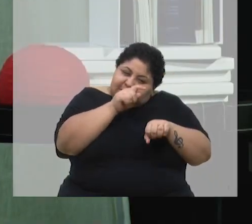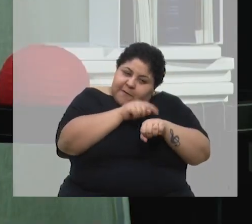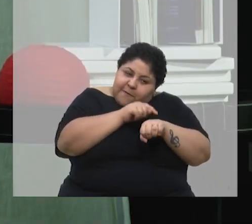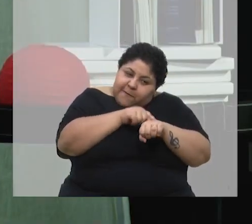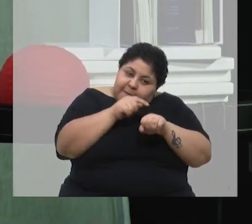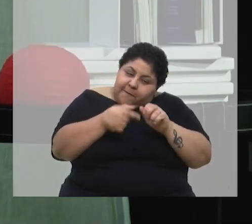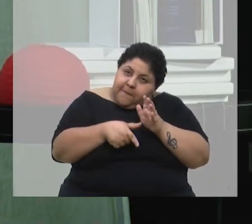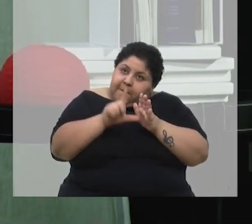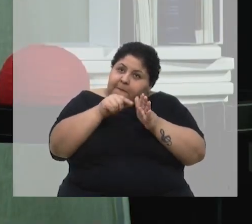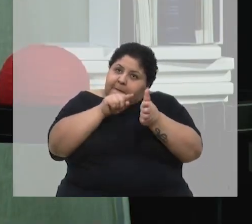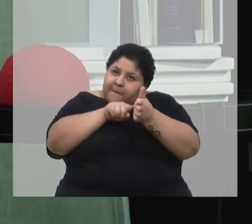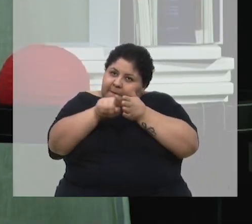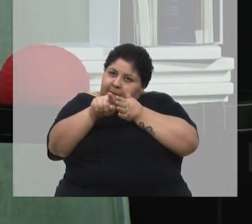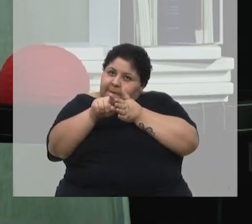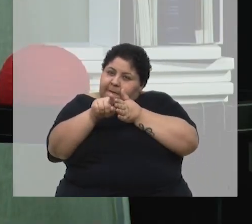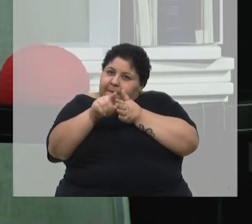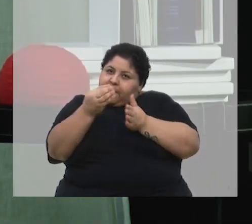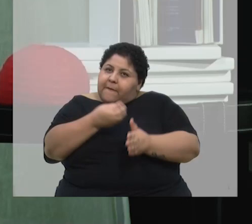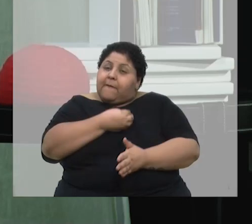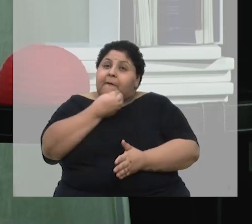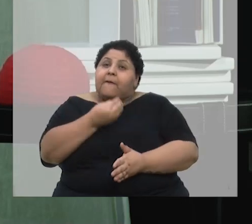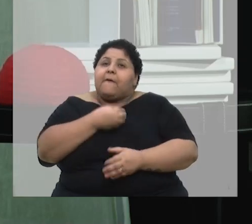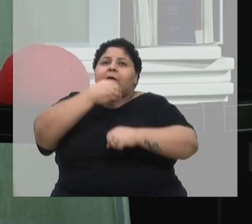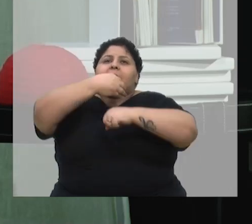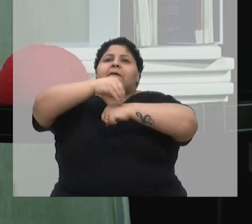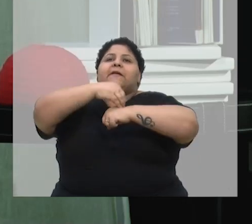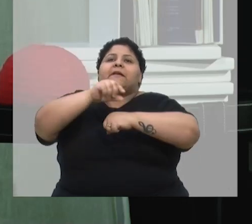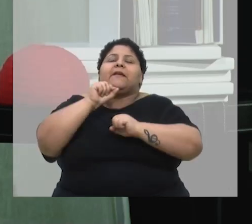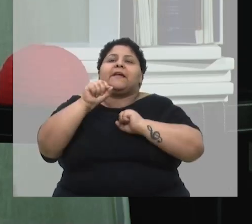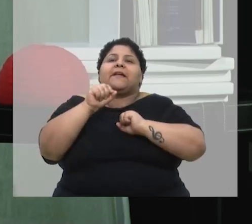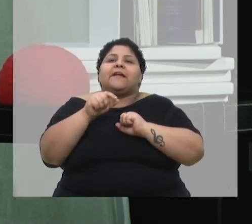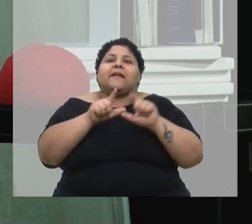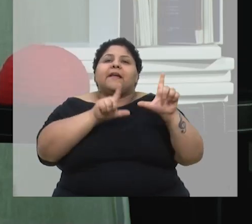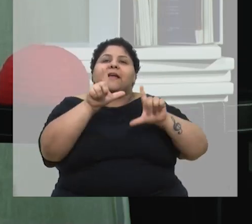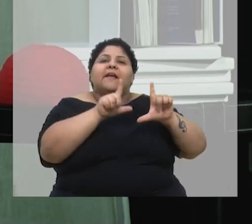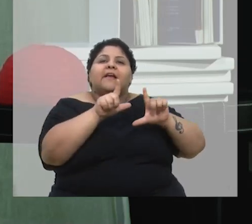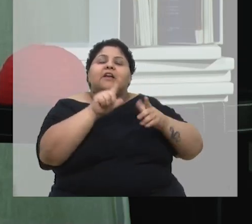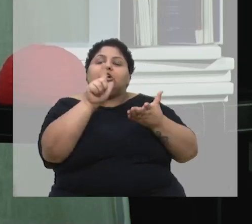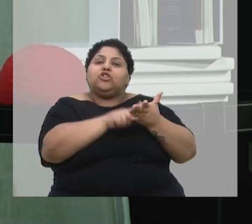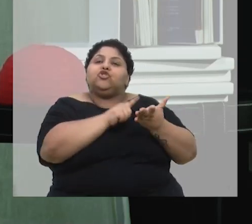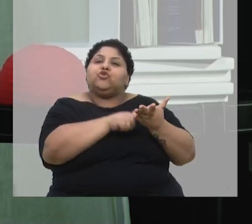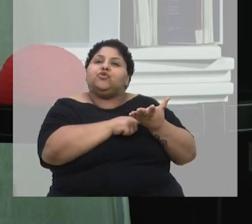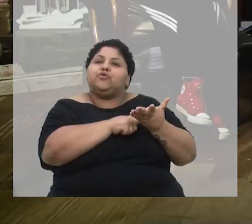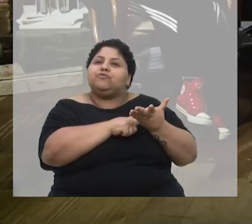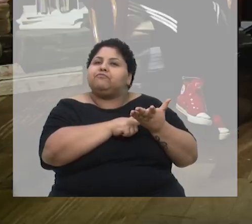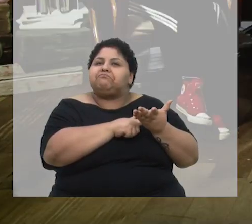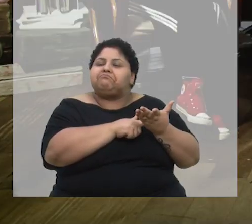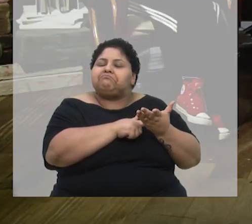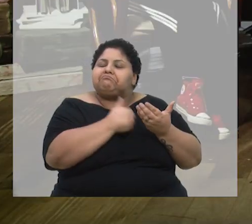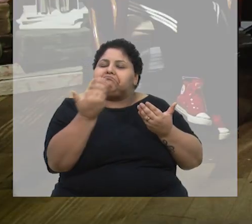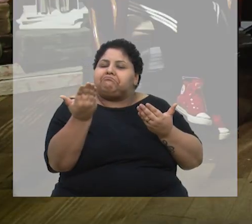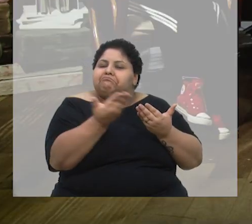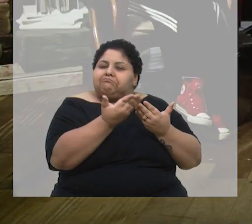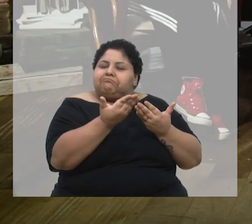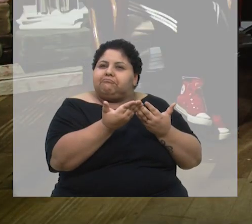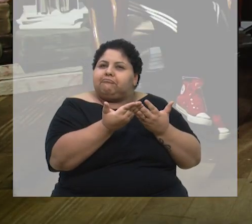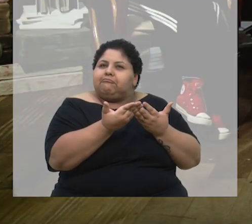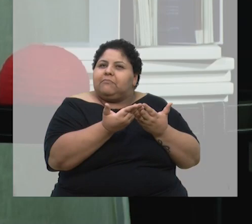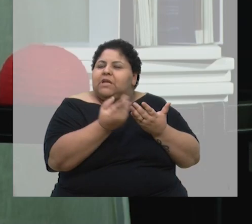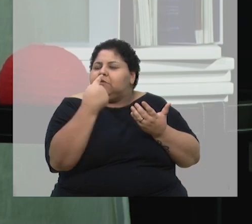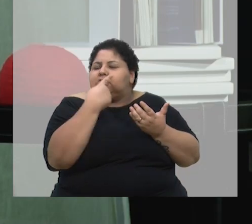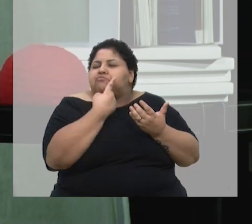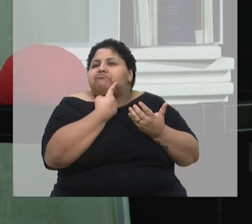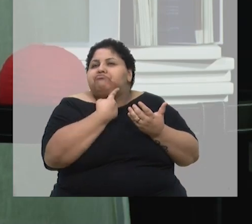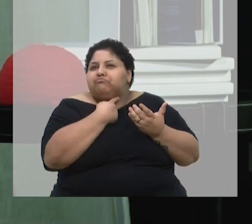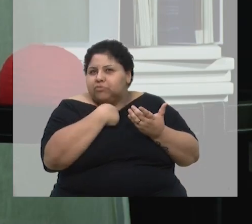programa, mas antes, eu vou fazer uma pergunta mais pessoal para vocês darem uma dica para quem está nos assistindo de um livro, enfim,